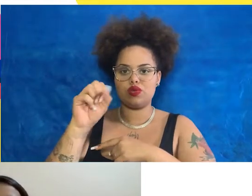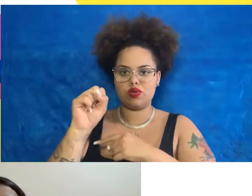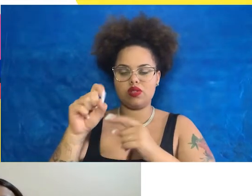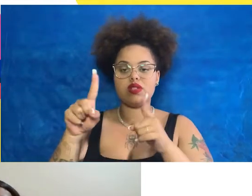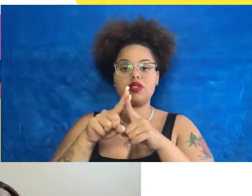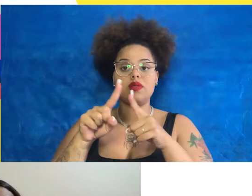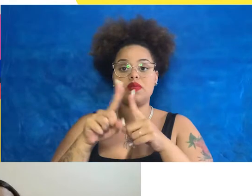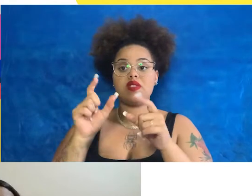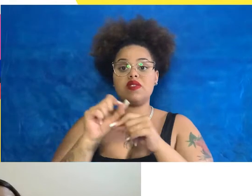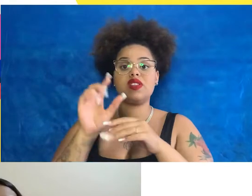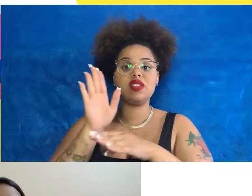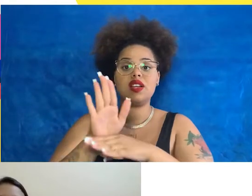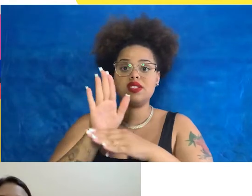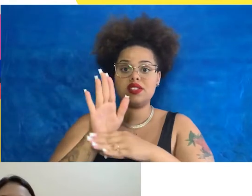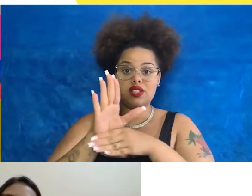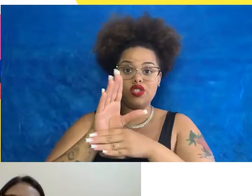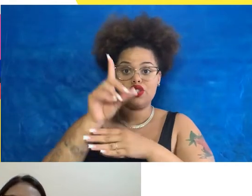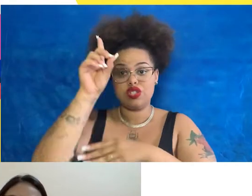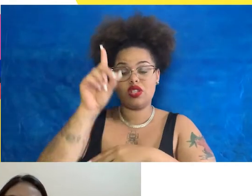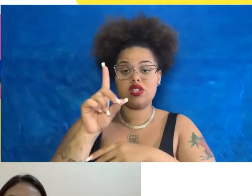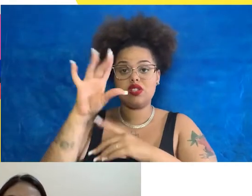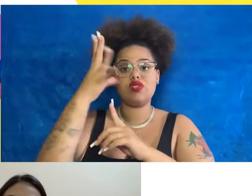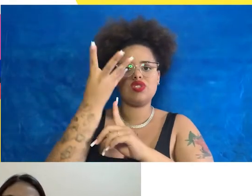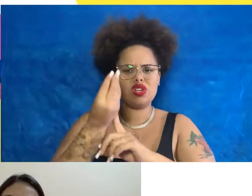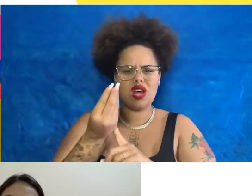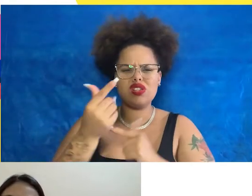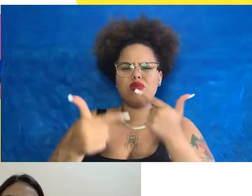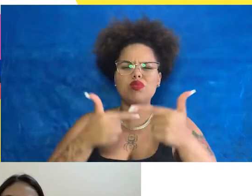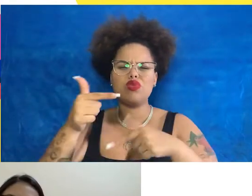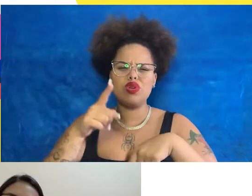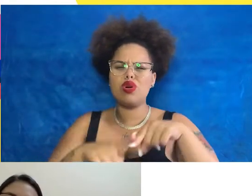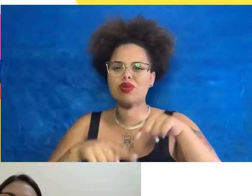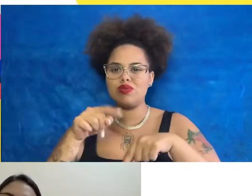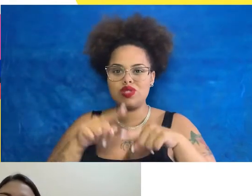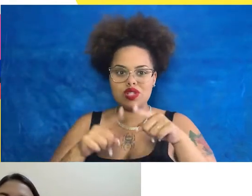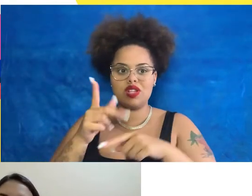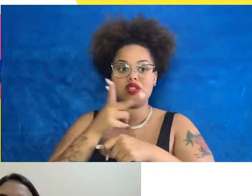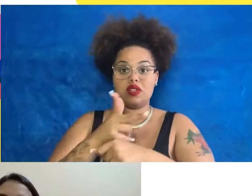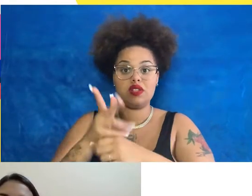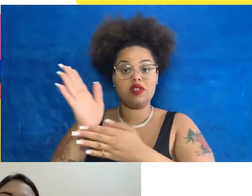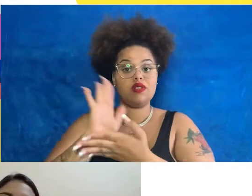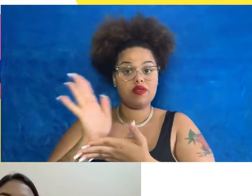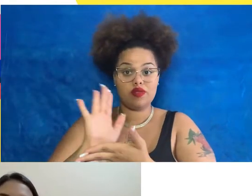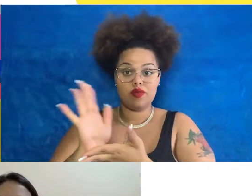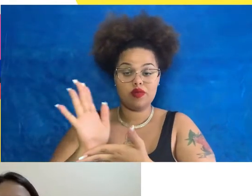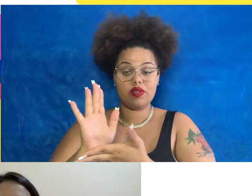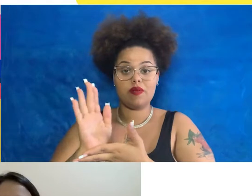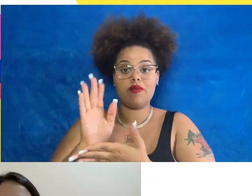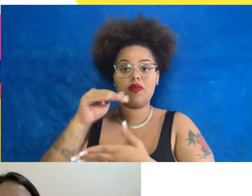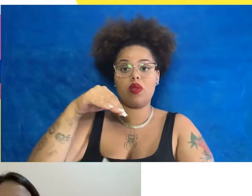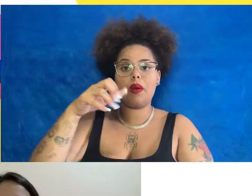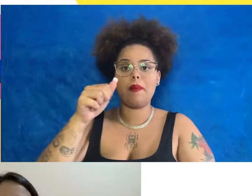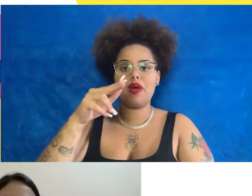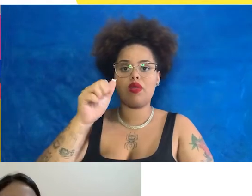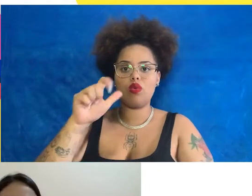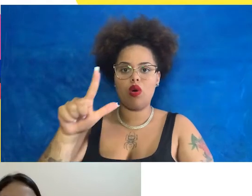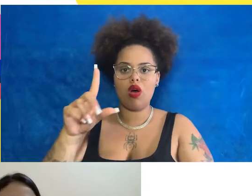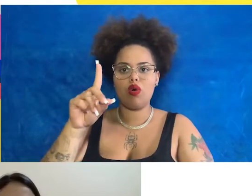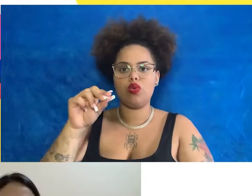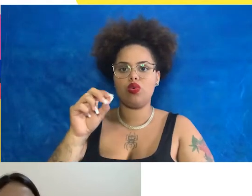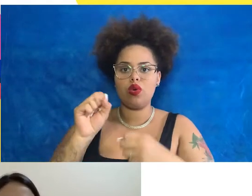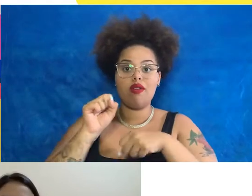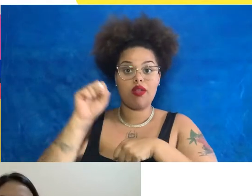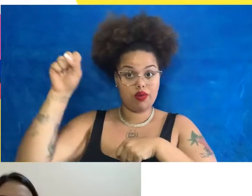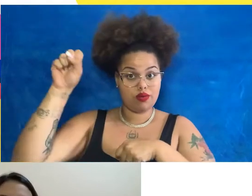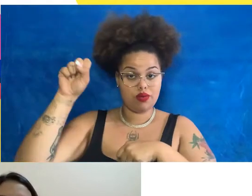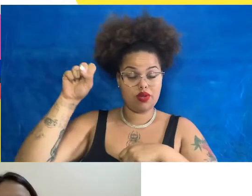como assistente de direção de arte, produtora de objetos e prop maker em filmes como O Manual do Herói, de Fauston